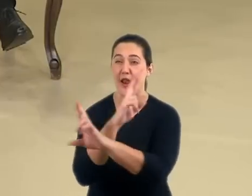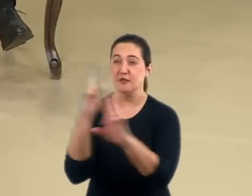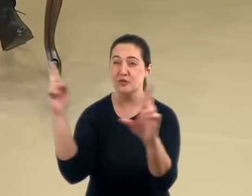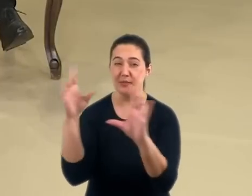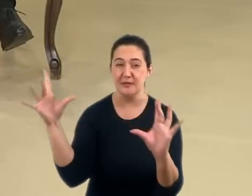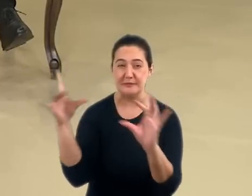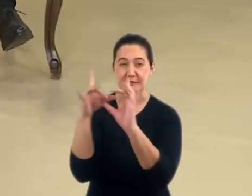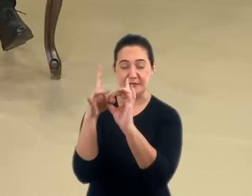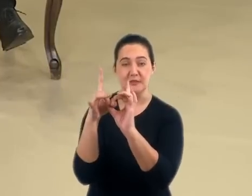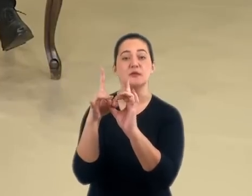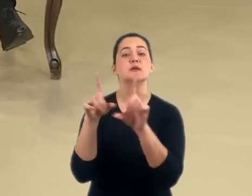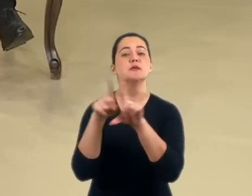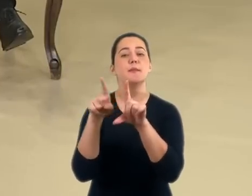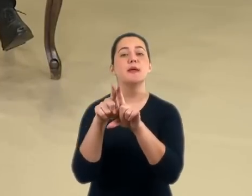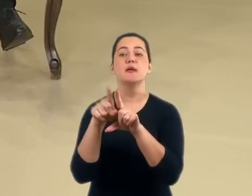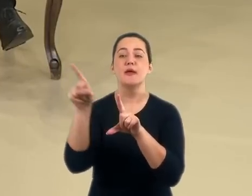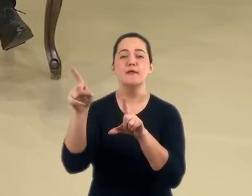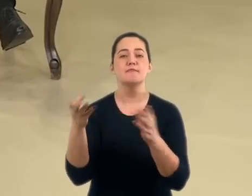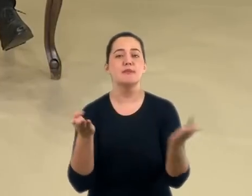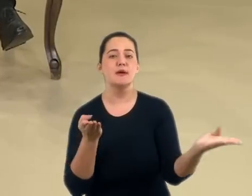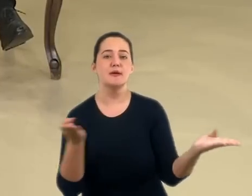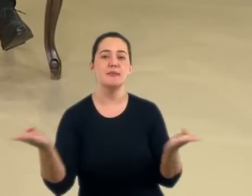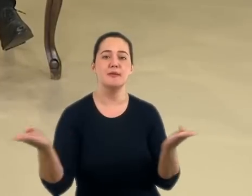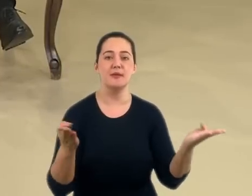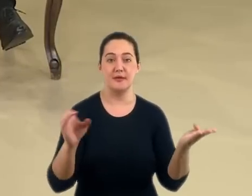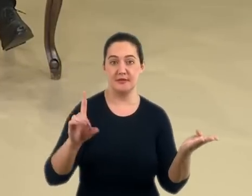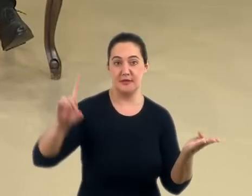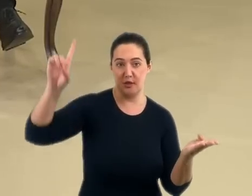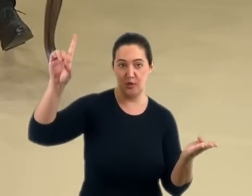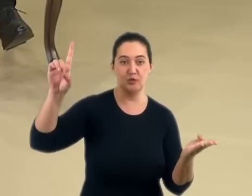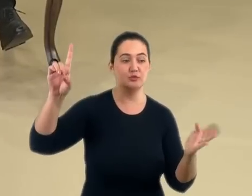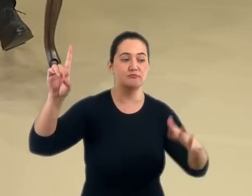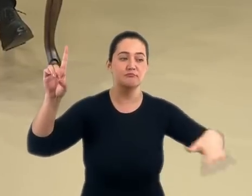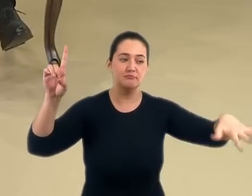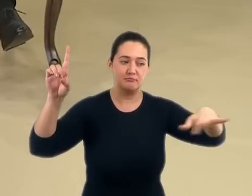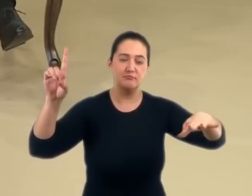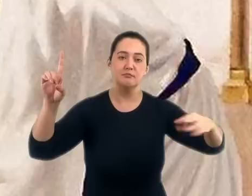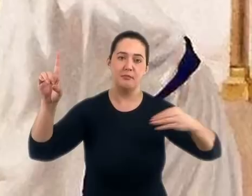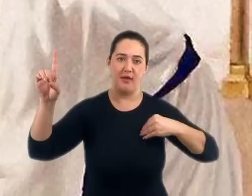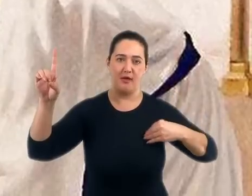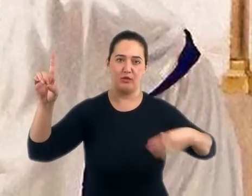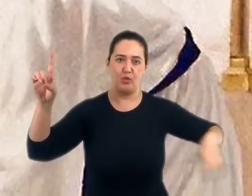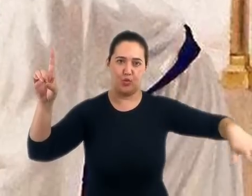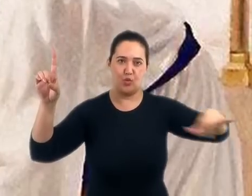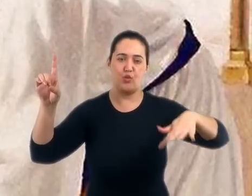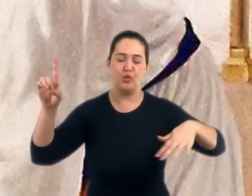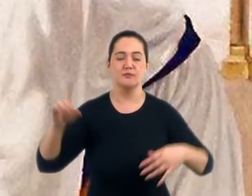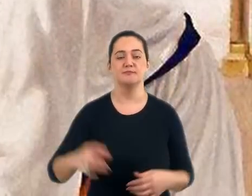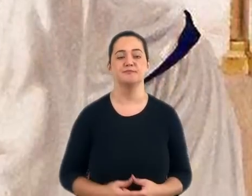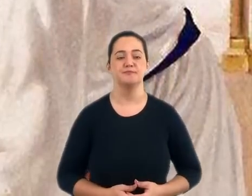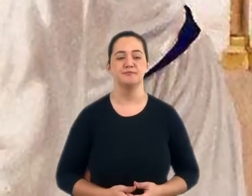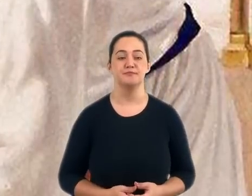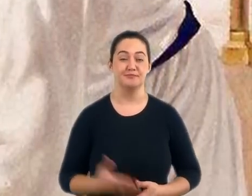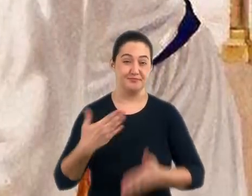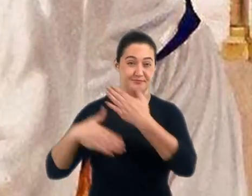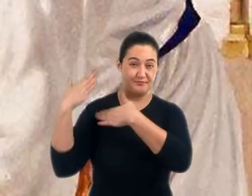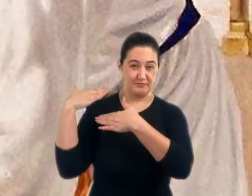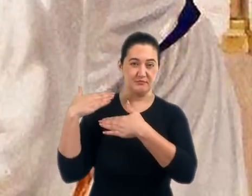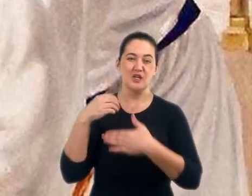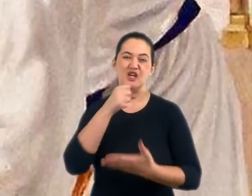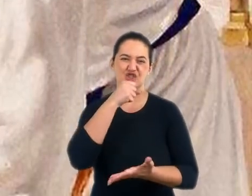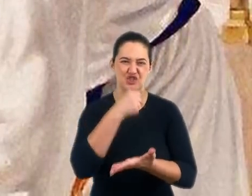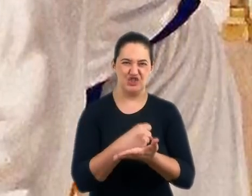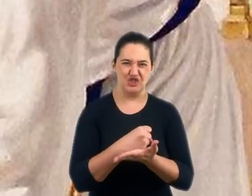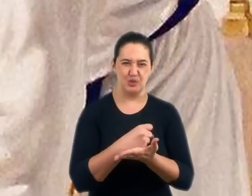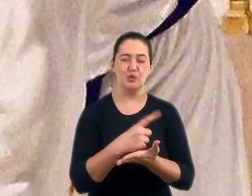e também um papel de intercessores entre Deus e os pecadores. Os sacerdotes do Antigo